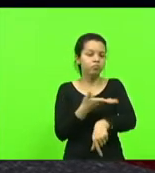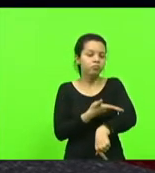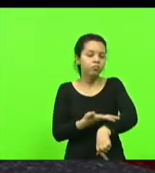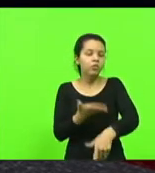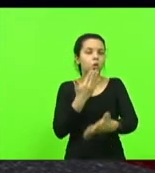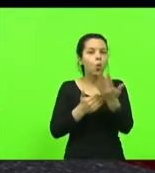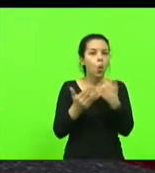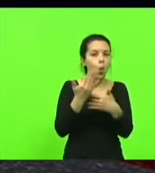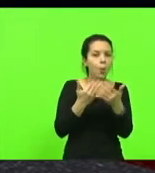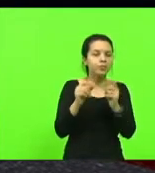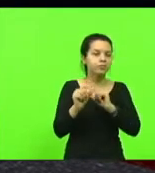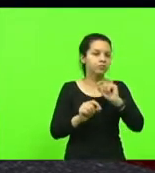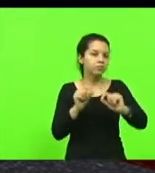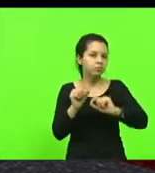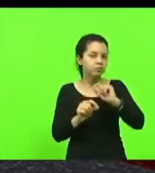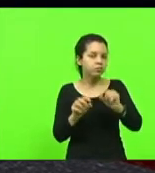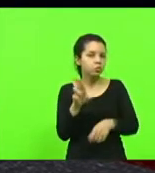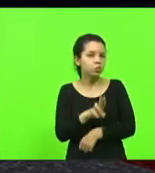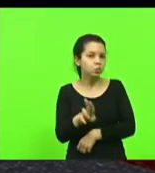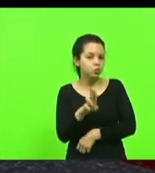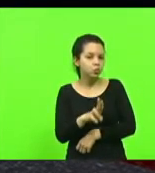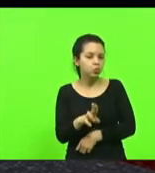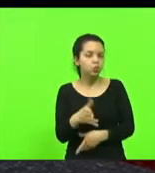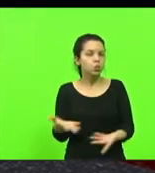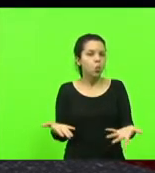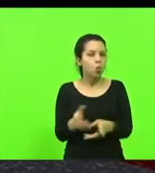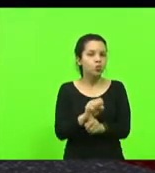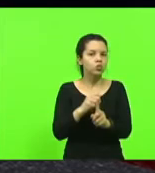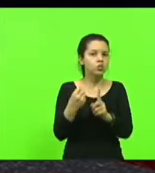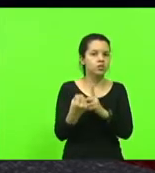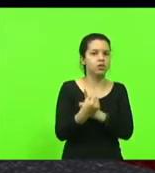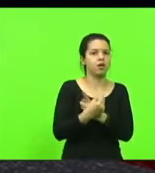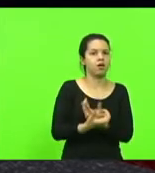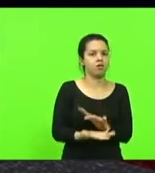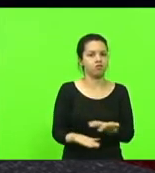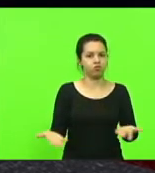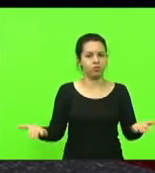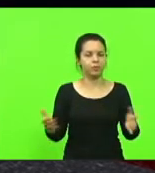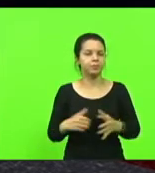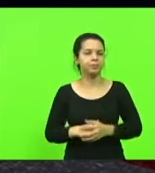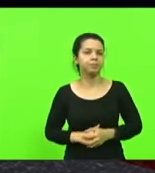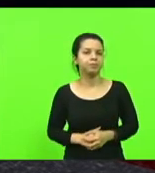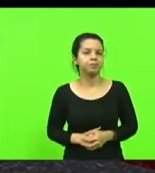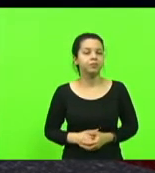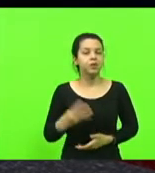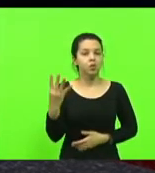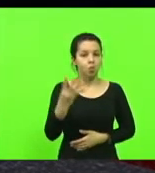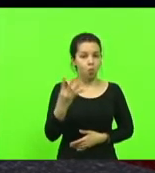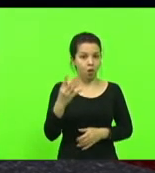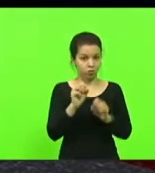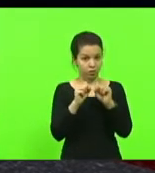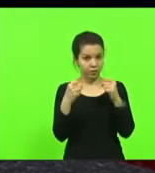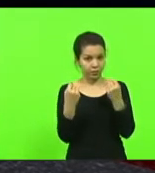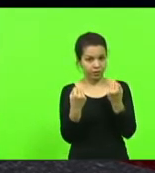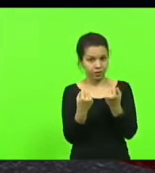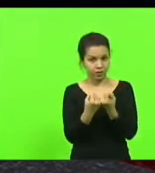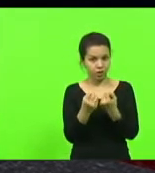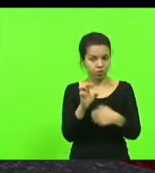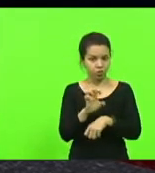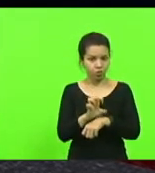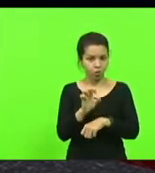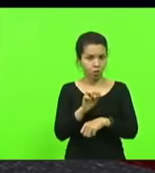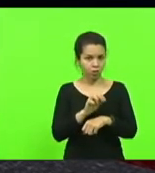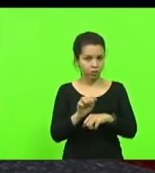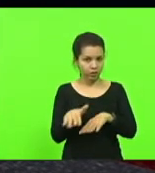e de consumo na sociedade moderna. Esse quarto seminário estadual, Setembro Verde, tem